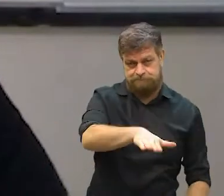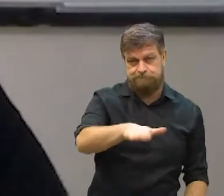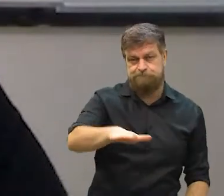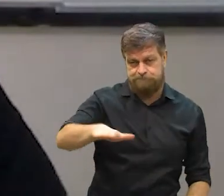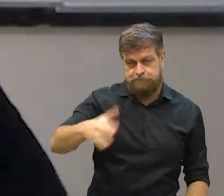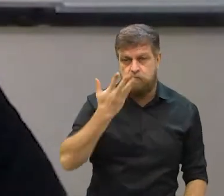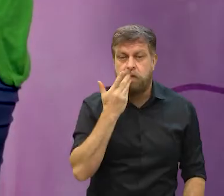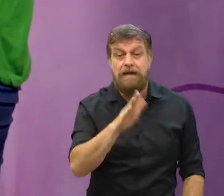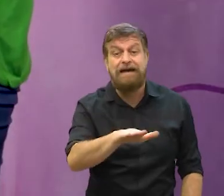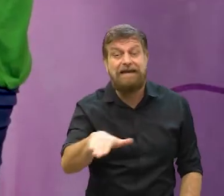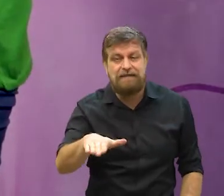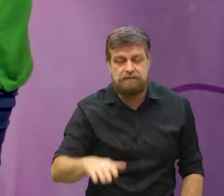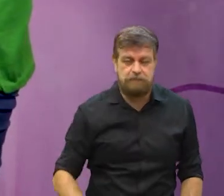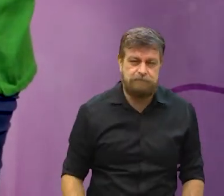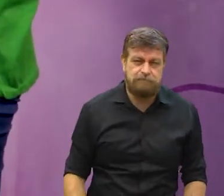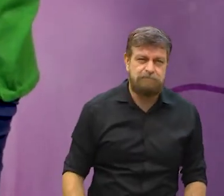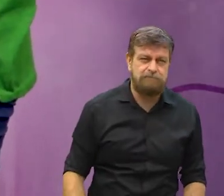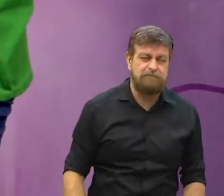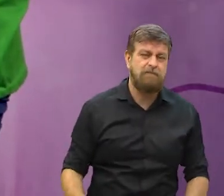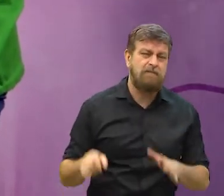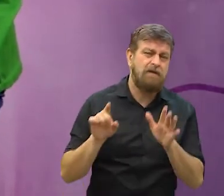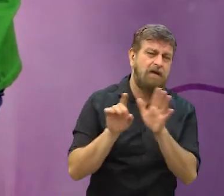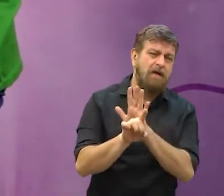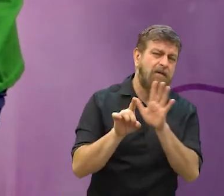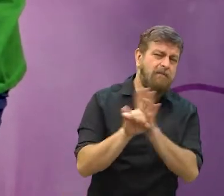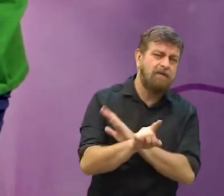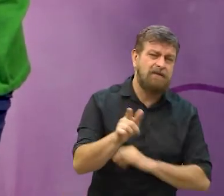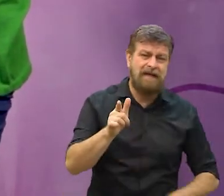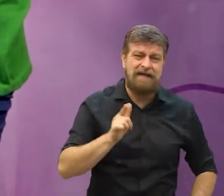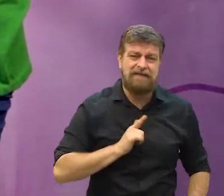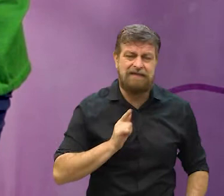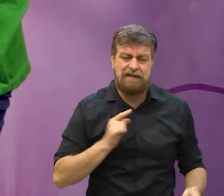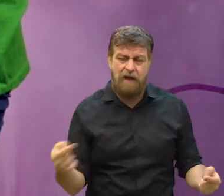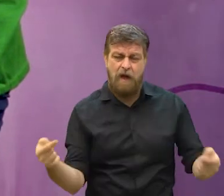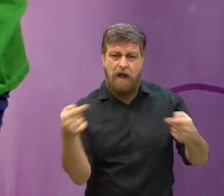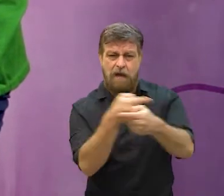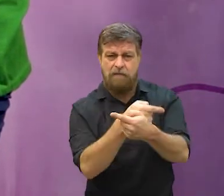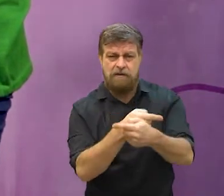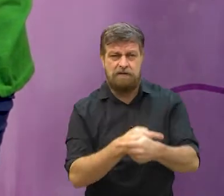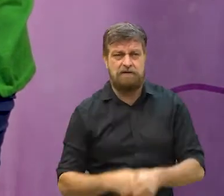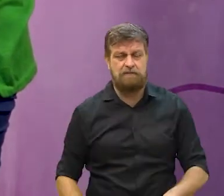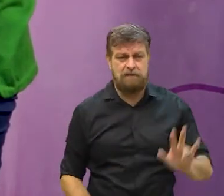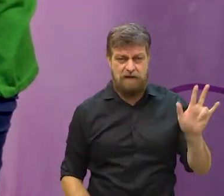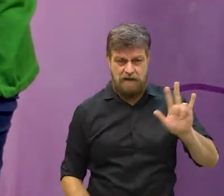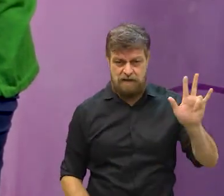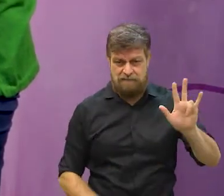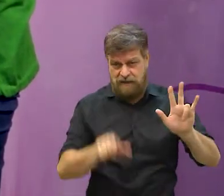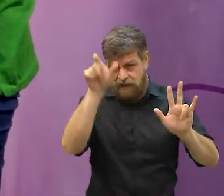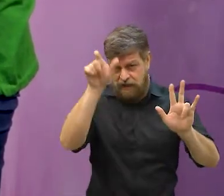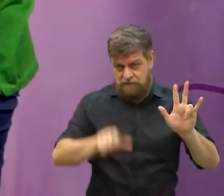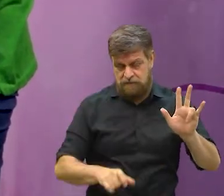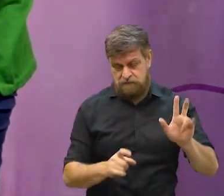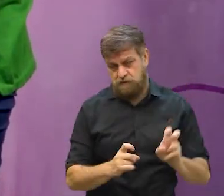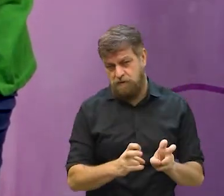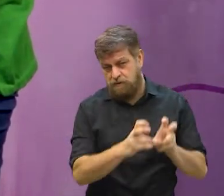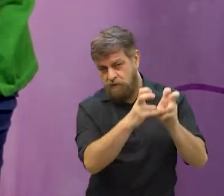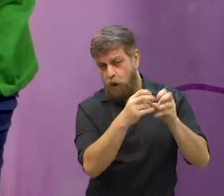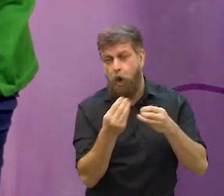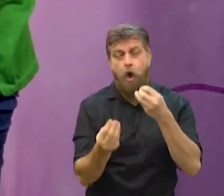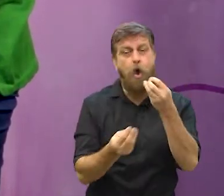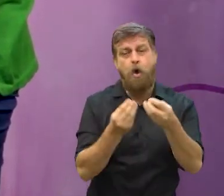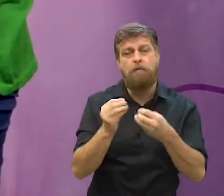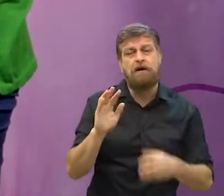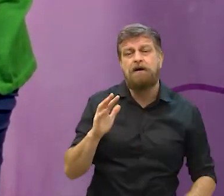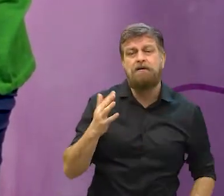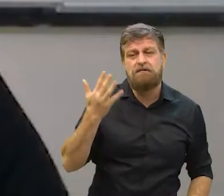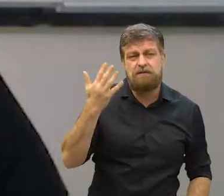fase infantil. E doutora, me fala uma coisa, tem alguma contradição no uso de cannabis em pacientes oncológicos? Como que está essa